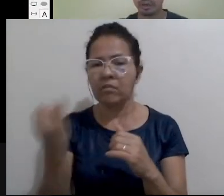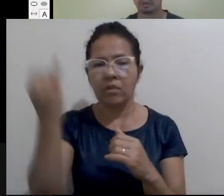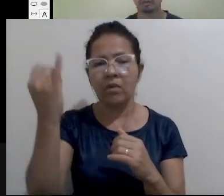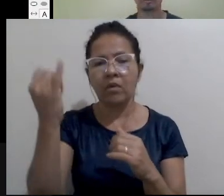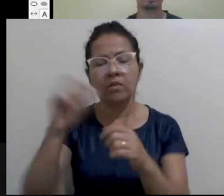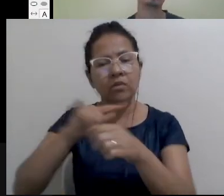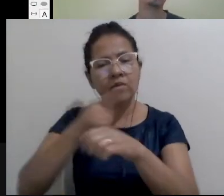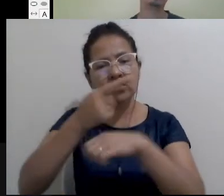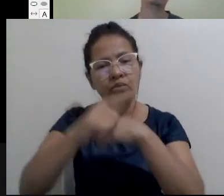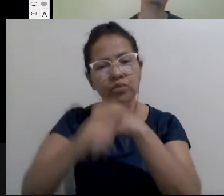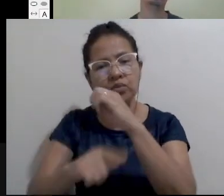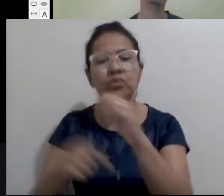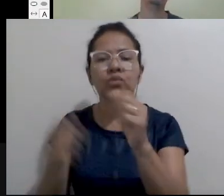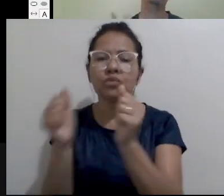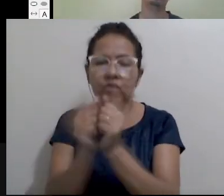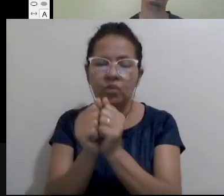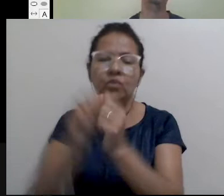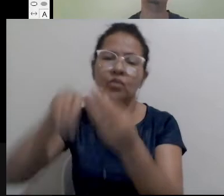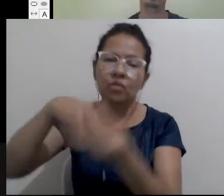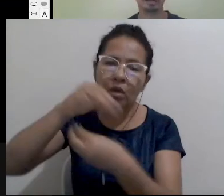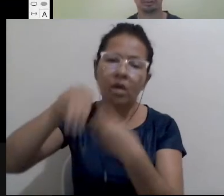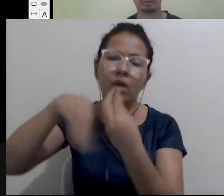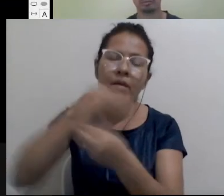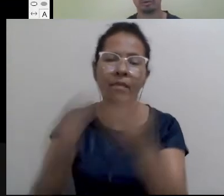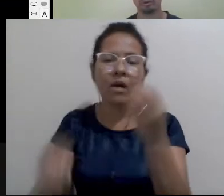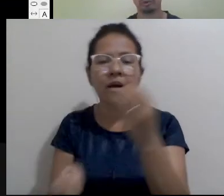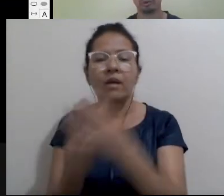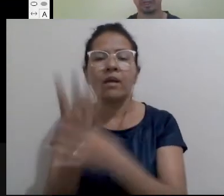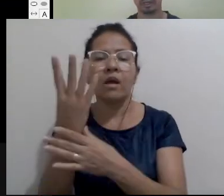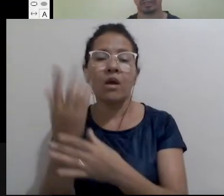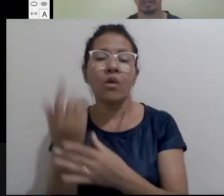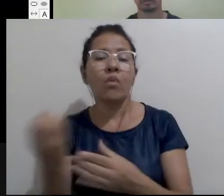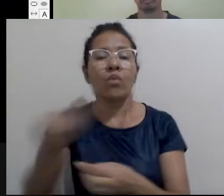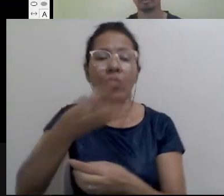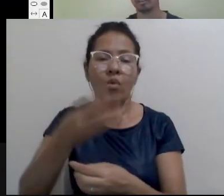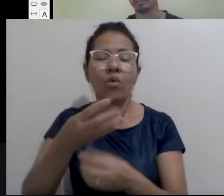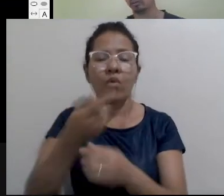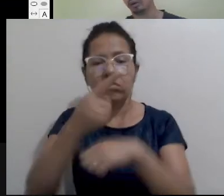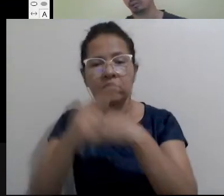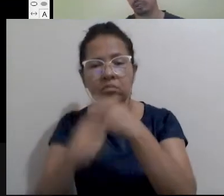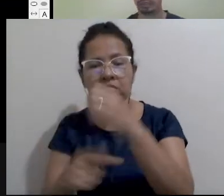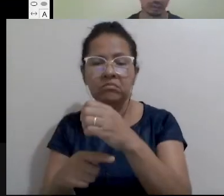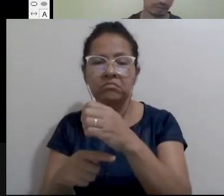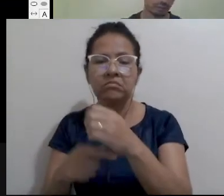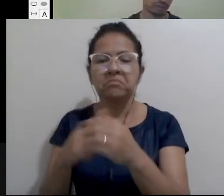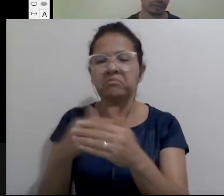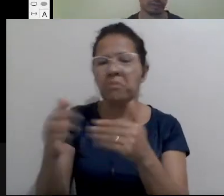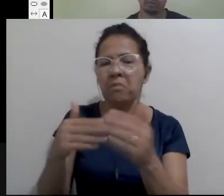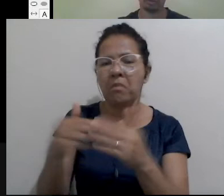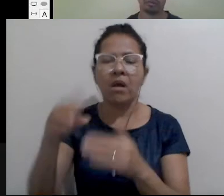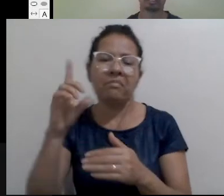importa é os orbitais que foram juntados e misturados para formar os novos orbitais. Não importa se ele vem do 4D, se ele vem